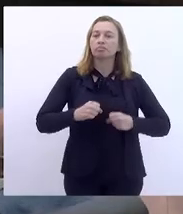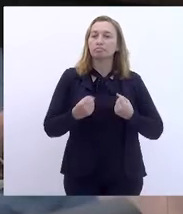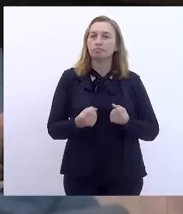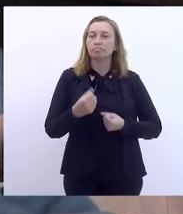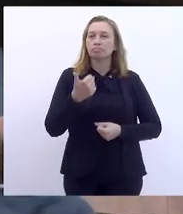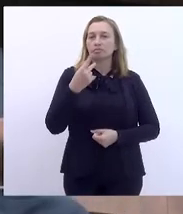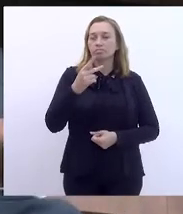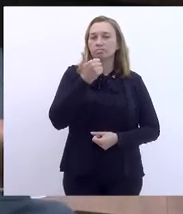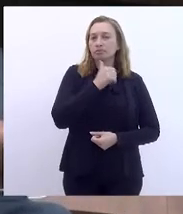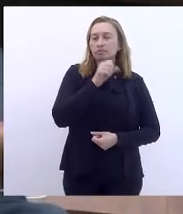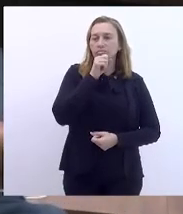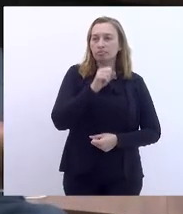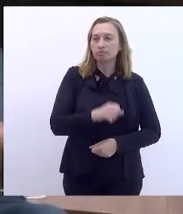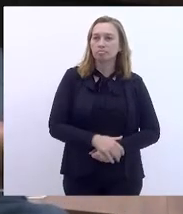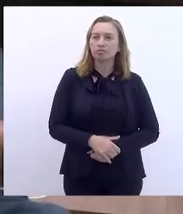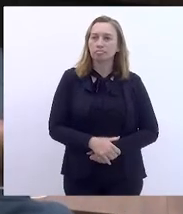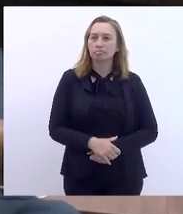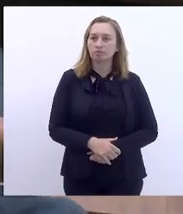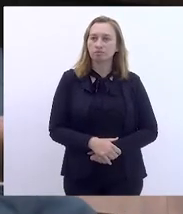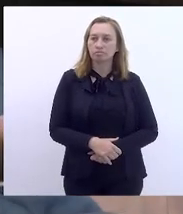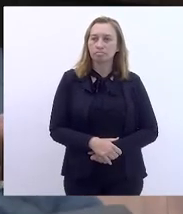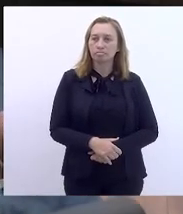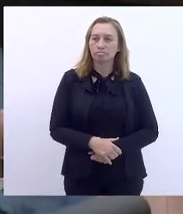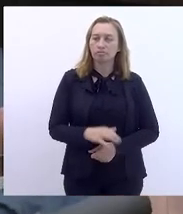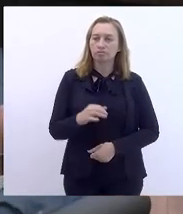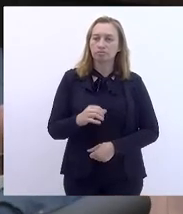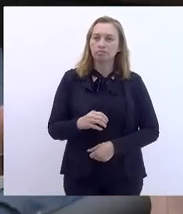mãe Sandra Gomes Matheus Gomes